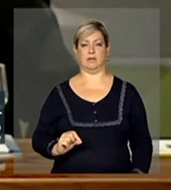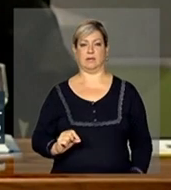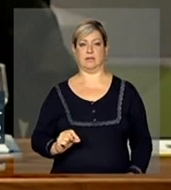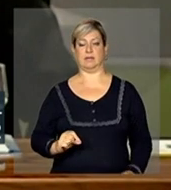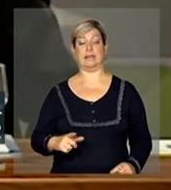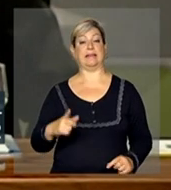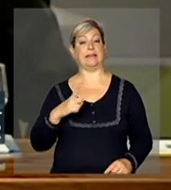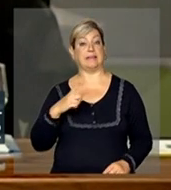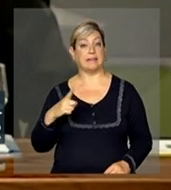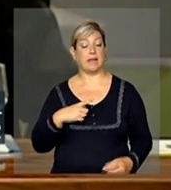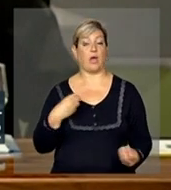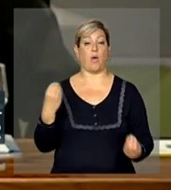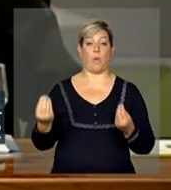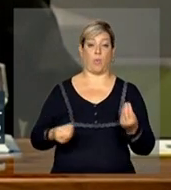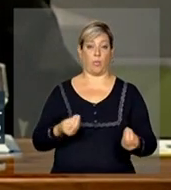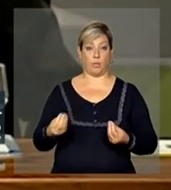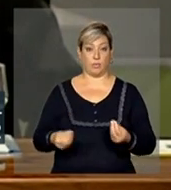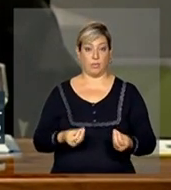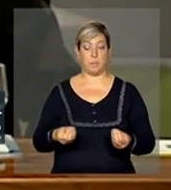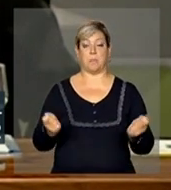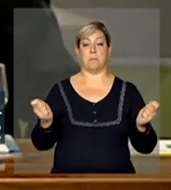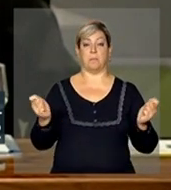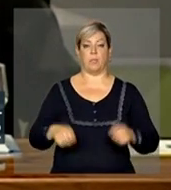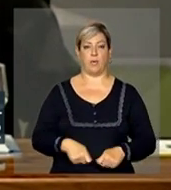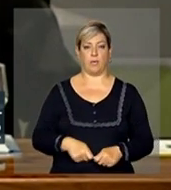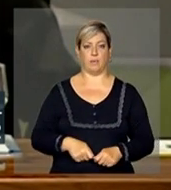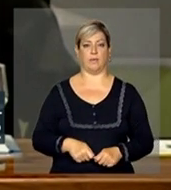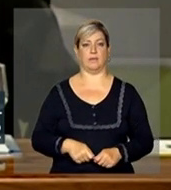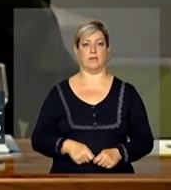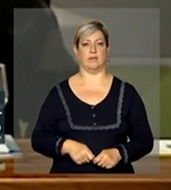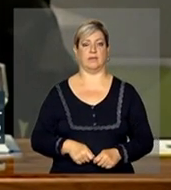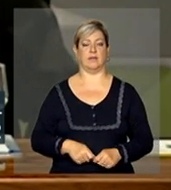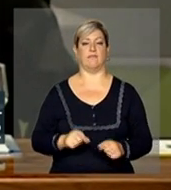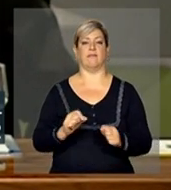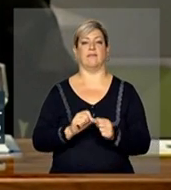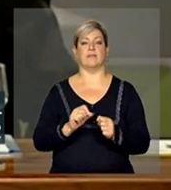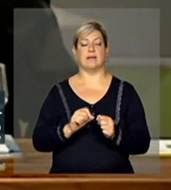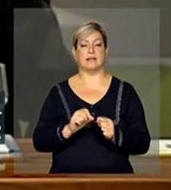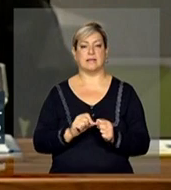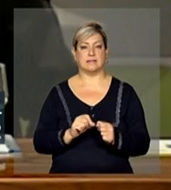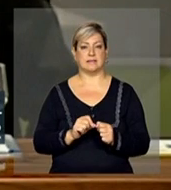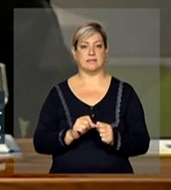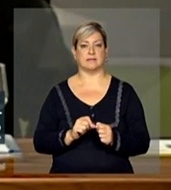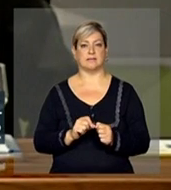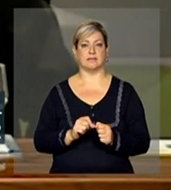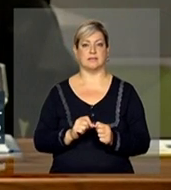de ter instrumentos que possam fazer com que